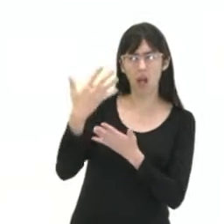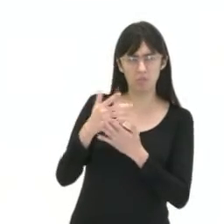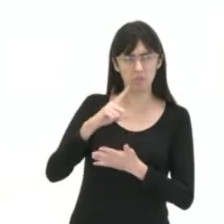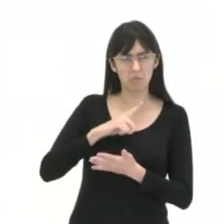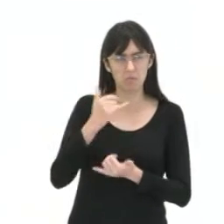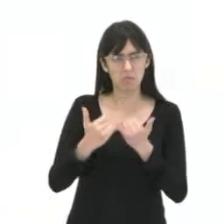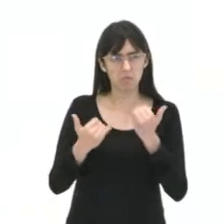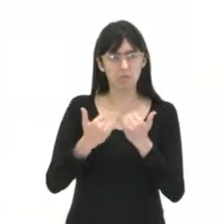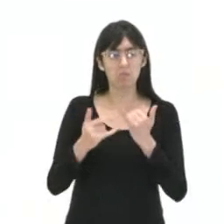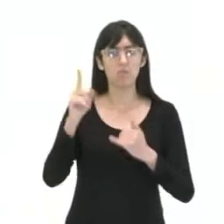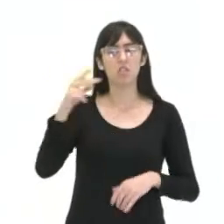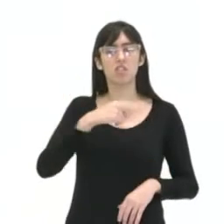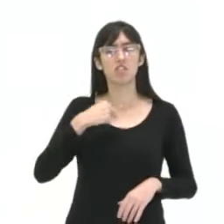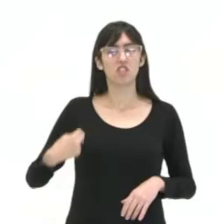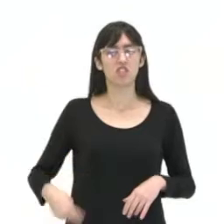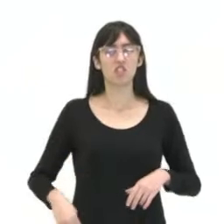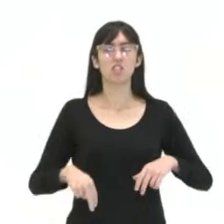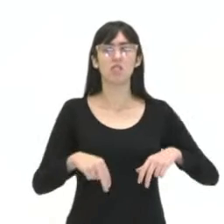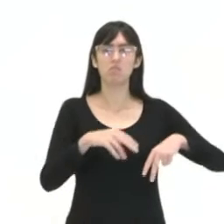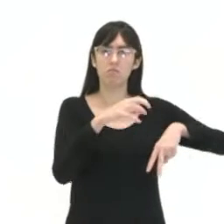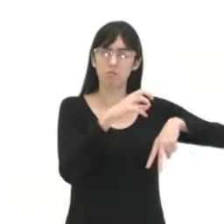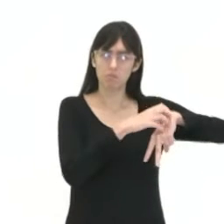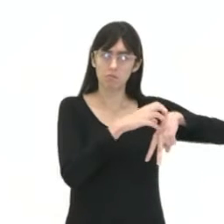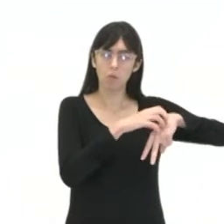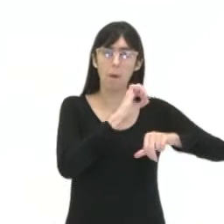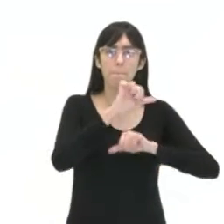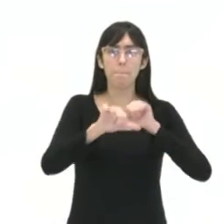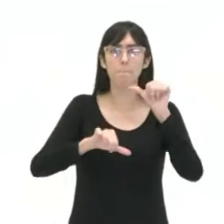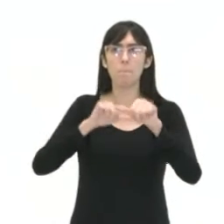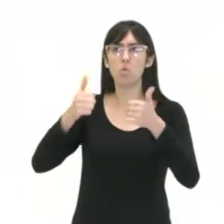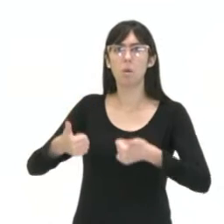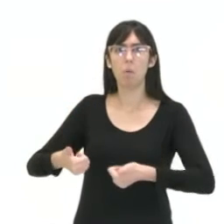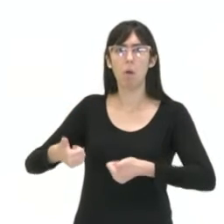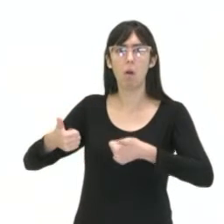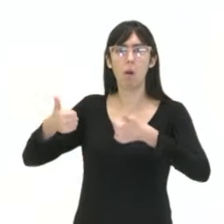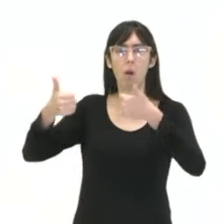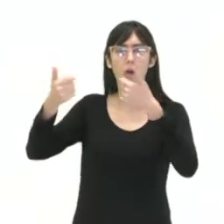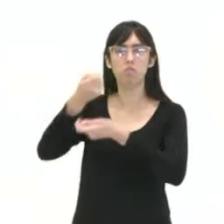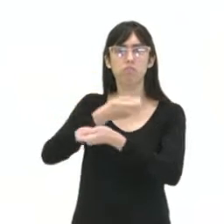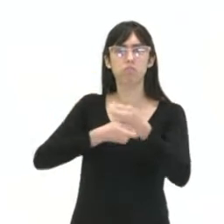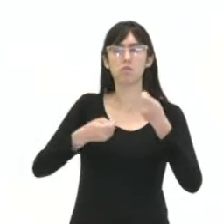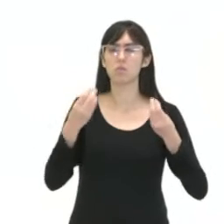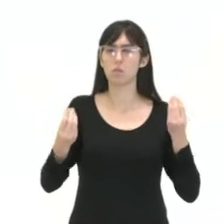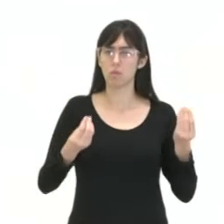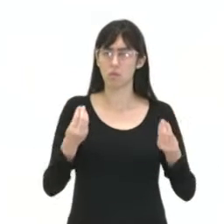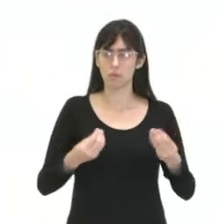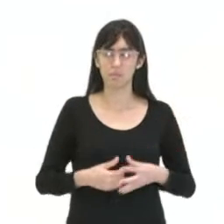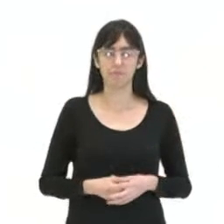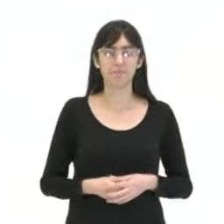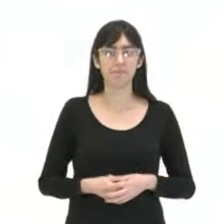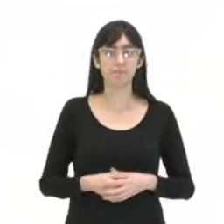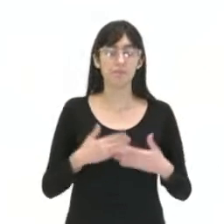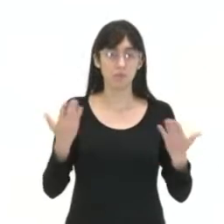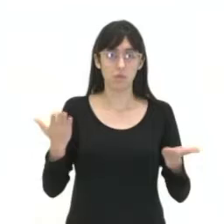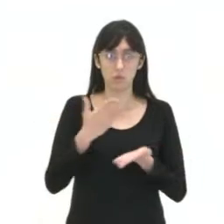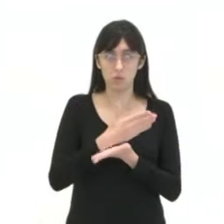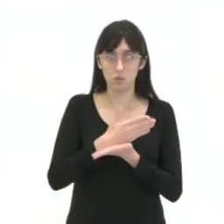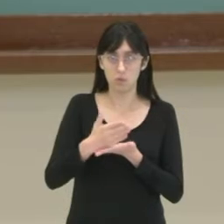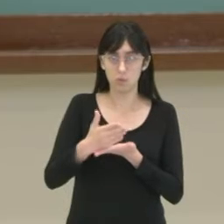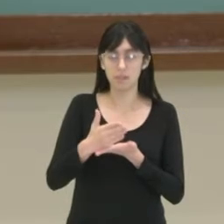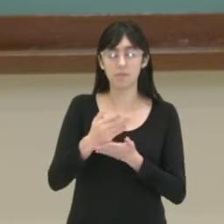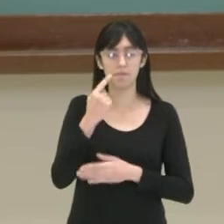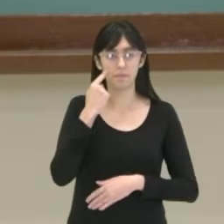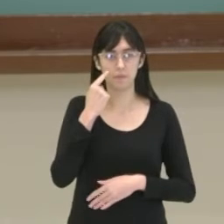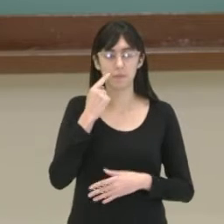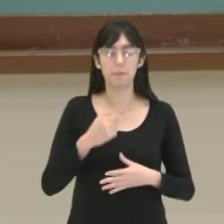uma monarquia e passa a ser, essa potência da atualidade? Bem, para começar, a